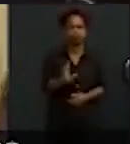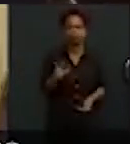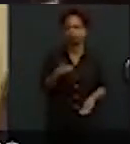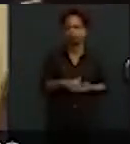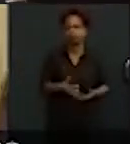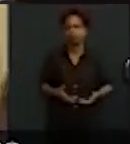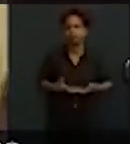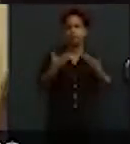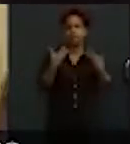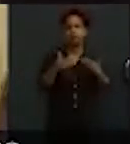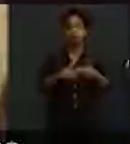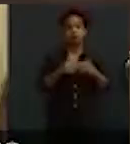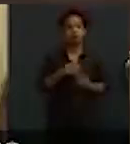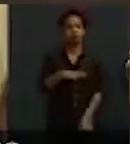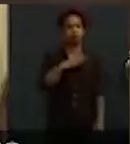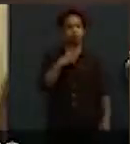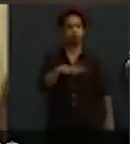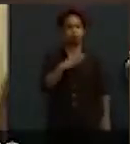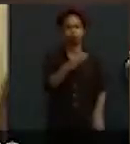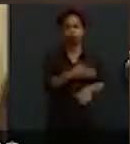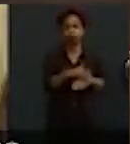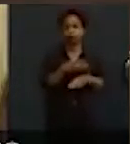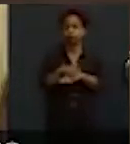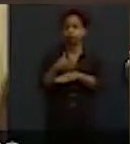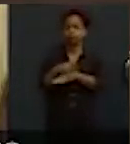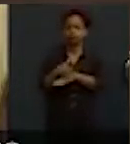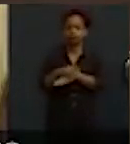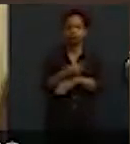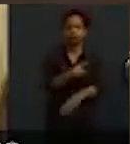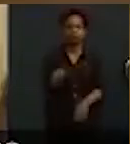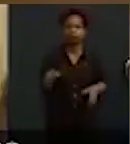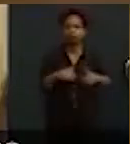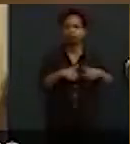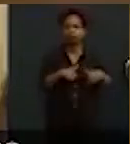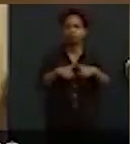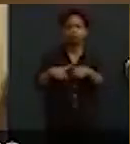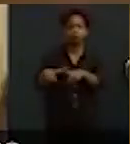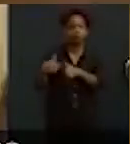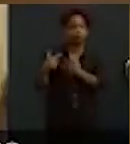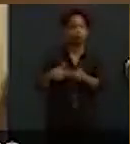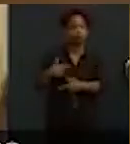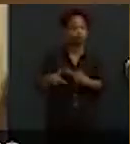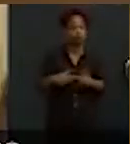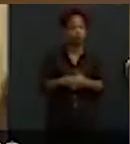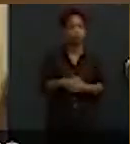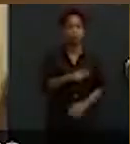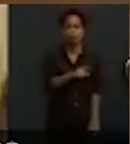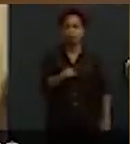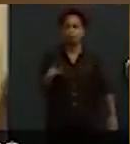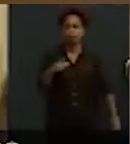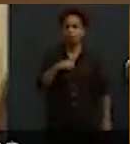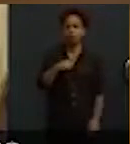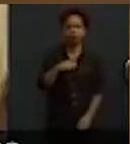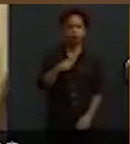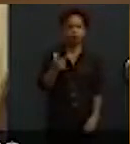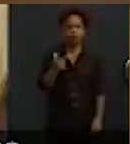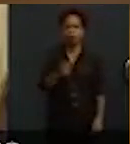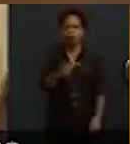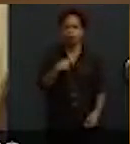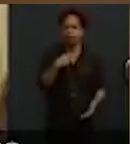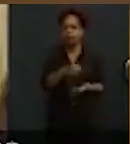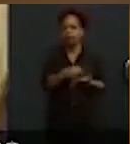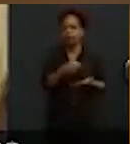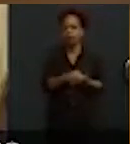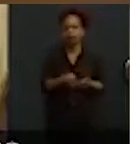destacado por sua coragem no exercício de suas atividades funcionais, pelo seu apurado espírito